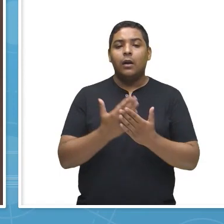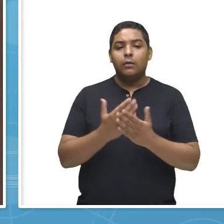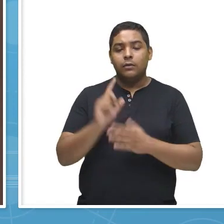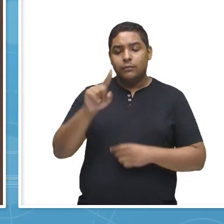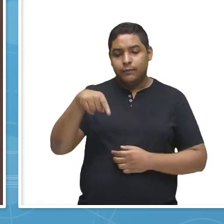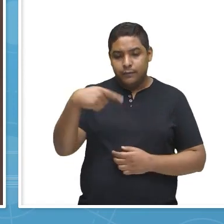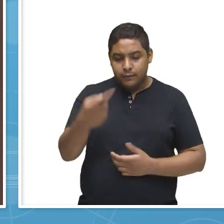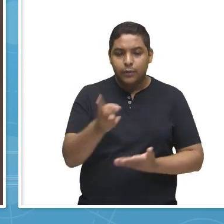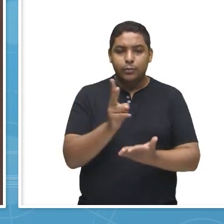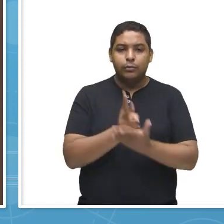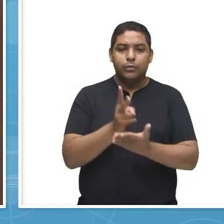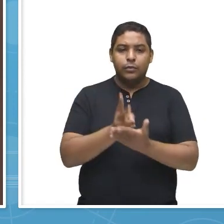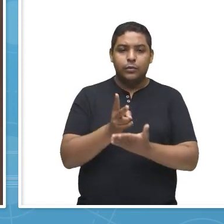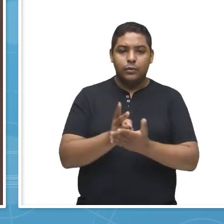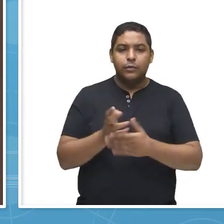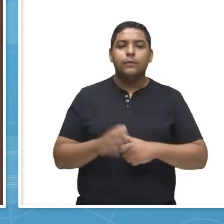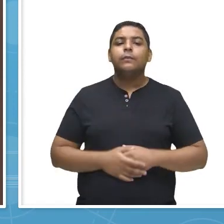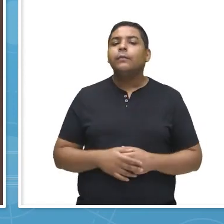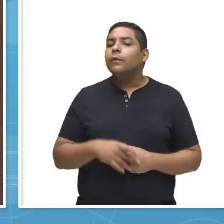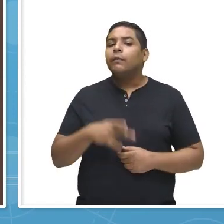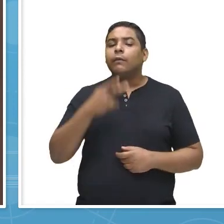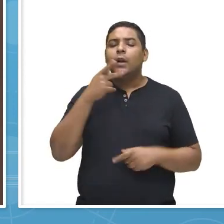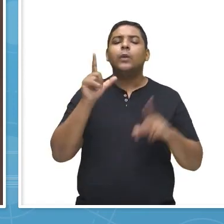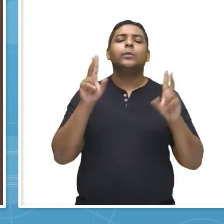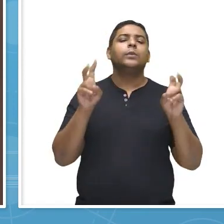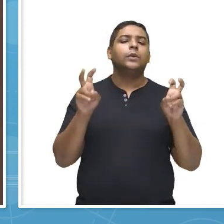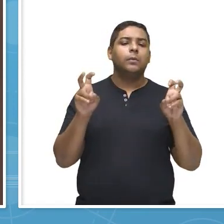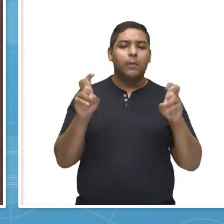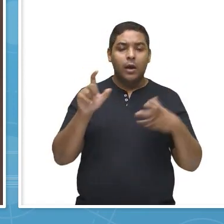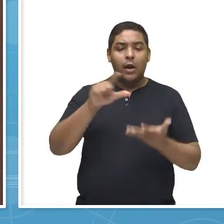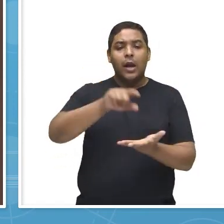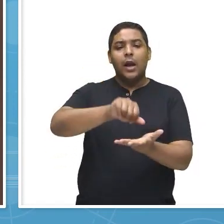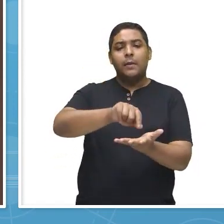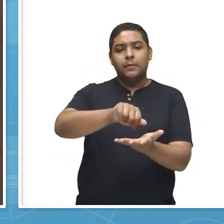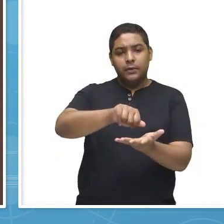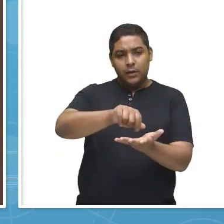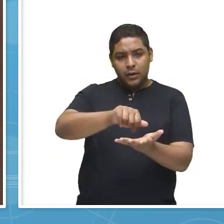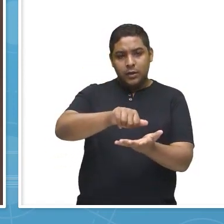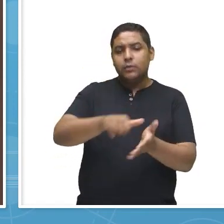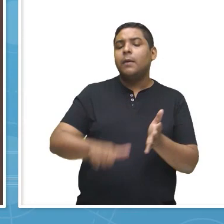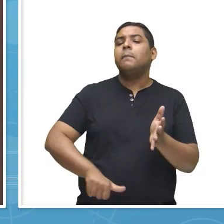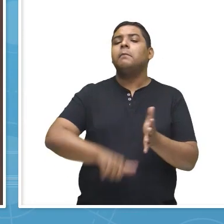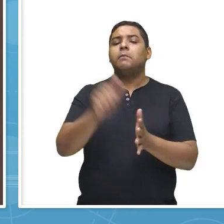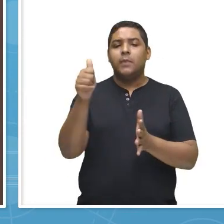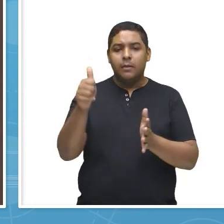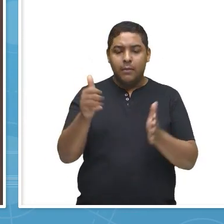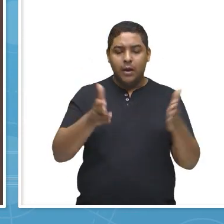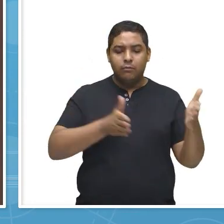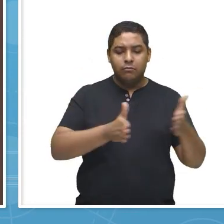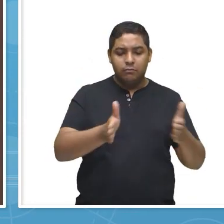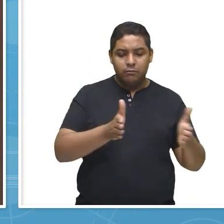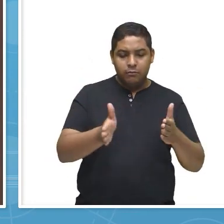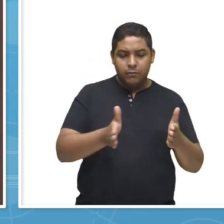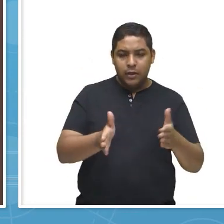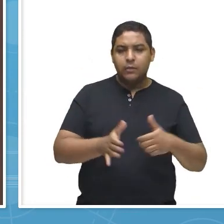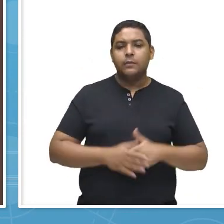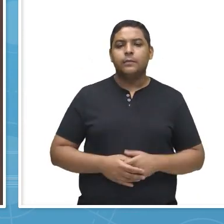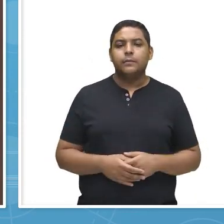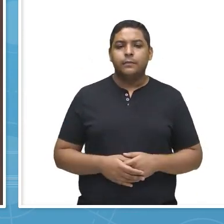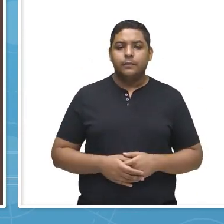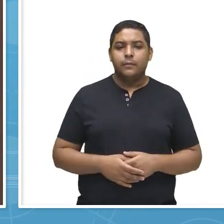Hoje nós vamos falar principalmente sobre o capitalismo e a sua primeira fase, né, que foi o